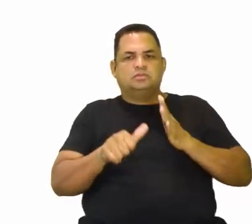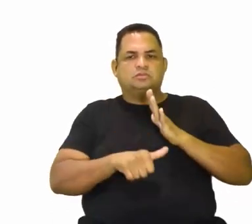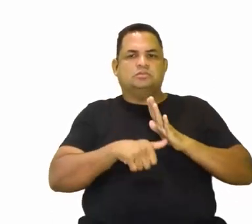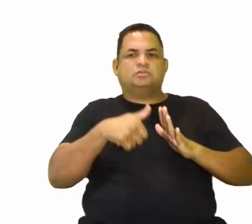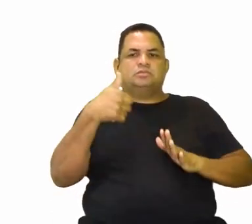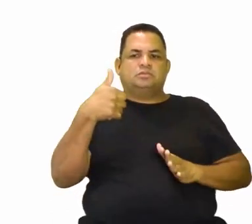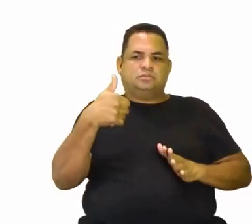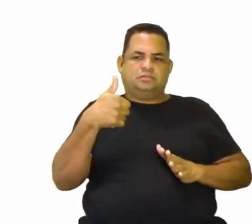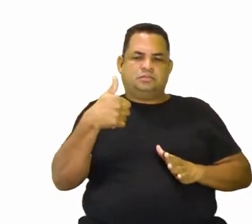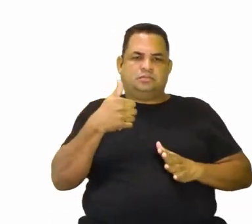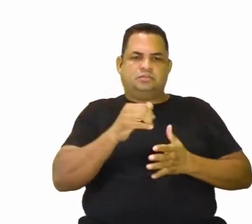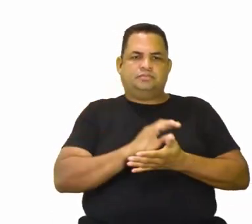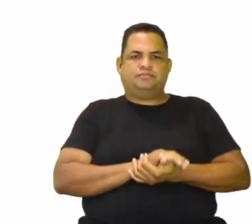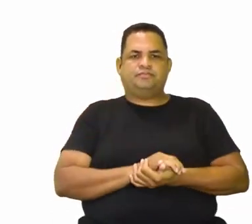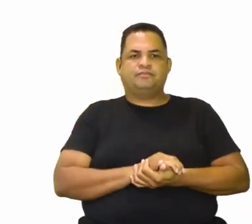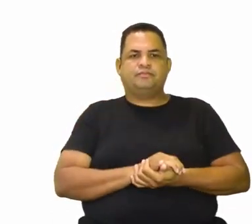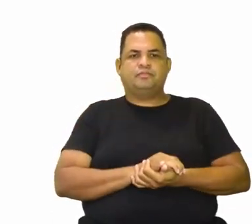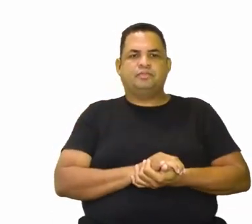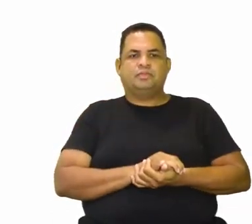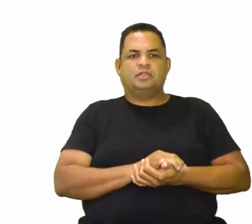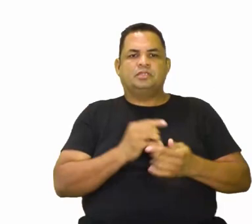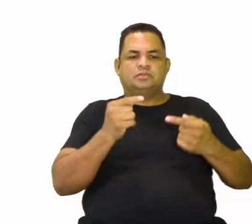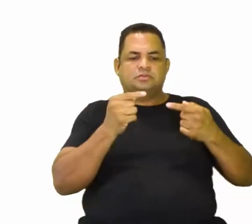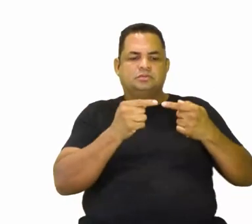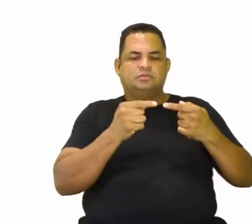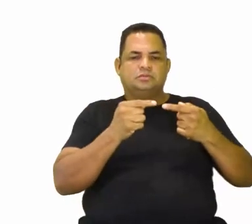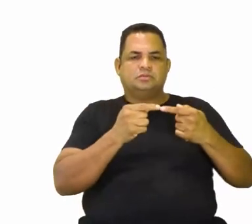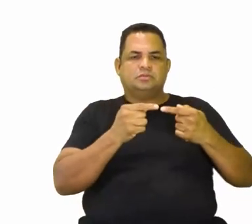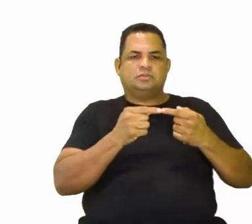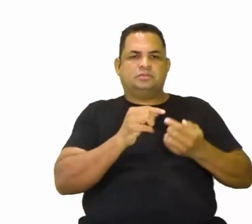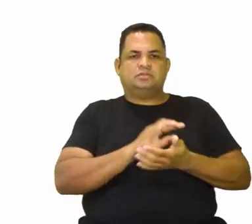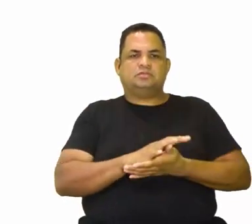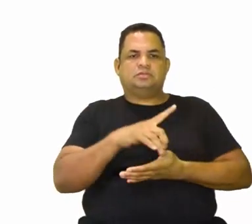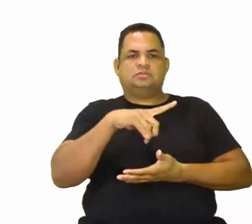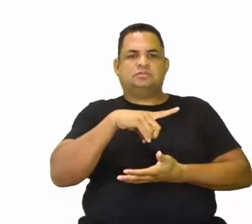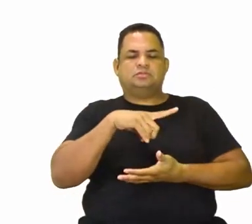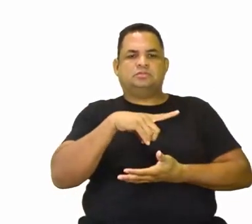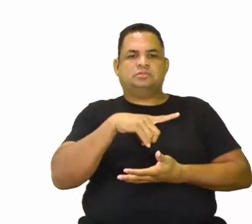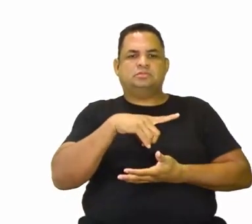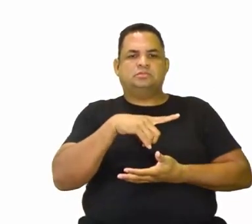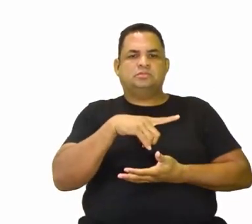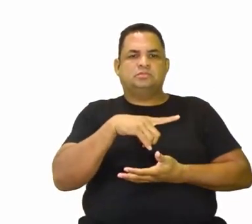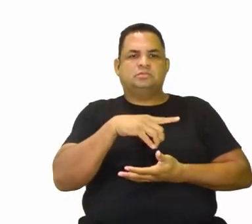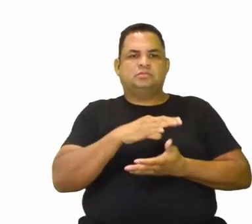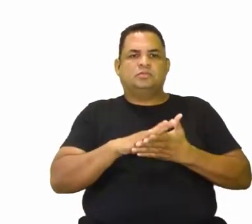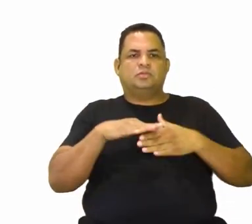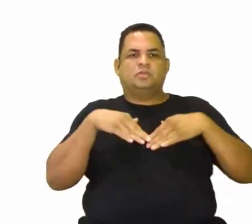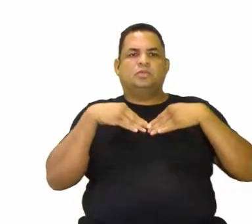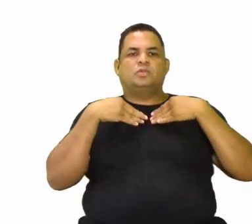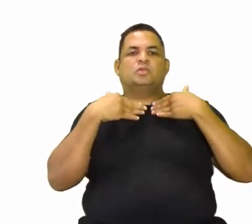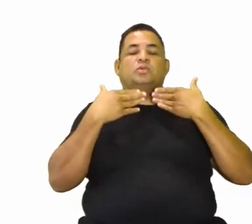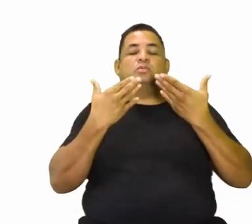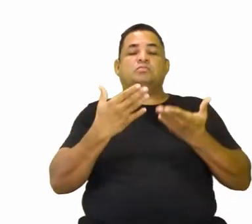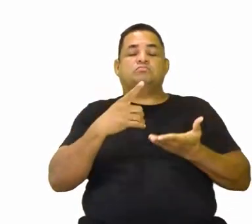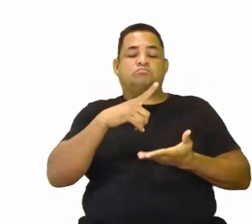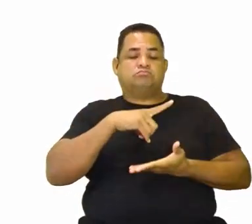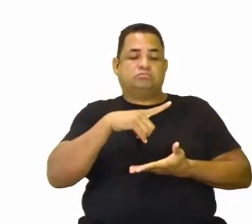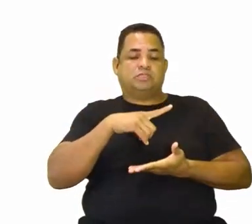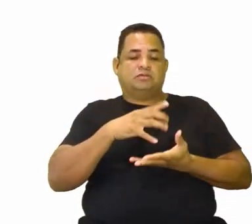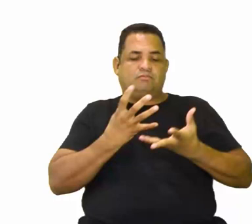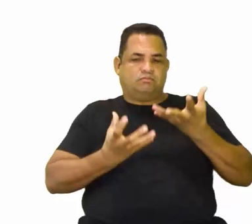primárias. Nessas combinações, nós temos o seguinte: quando é que eu teria